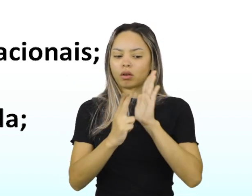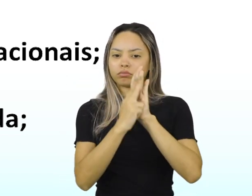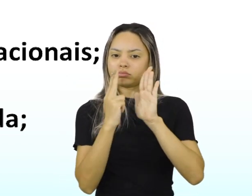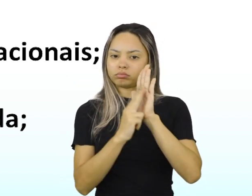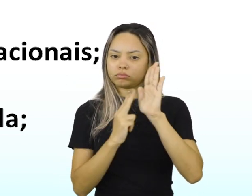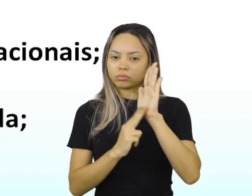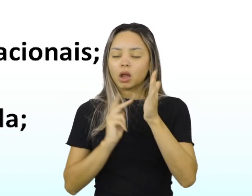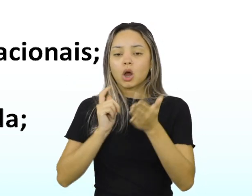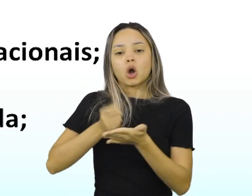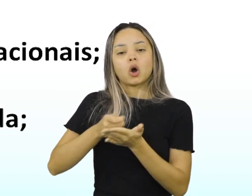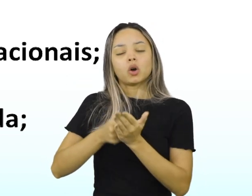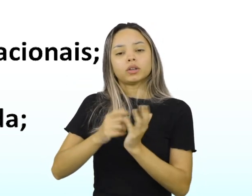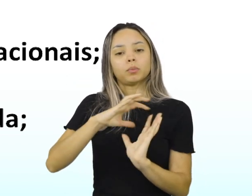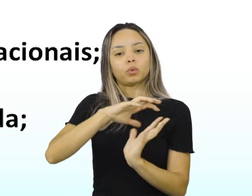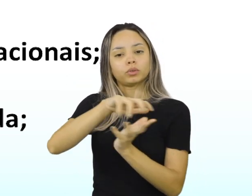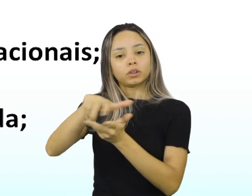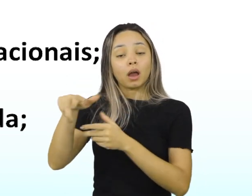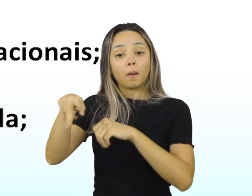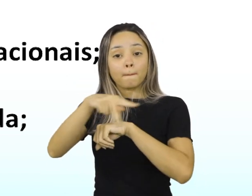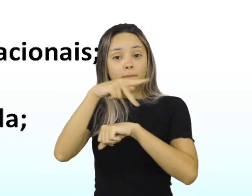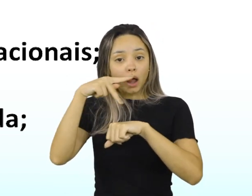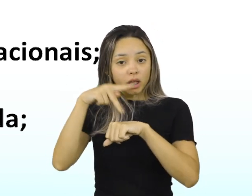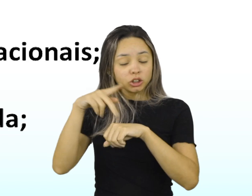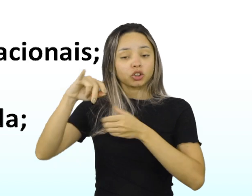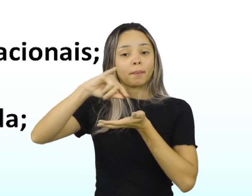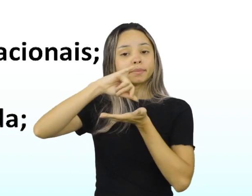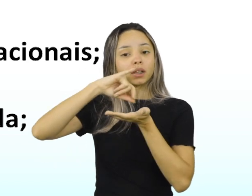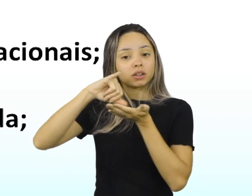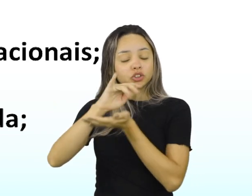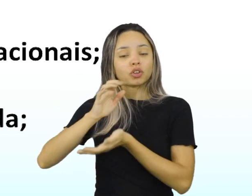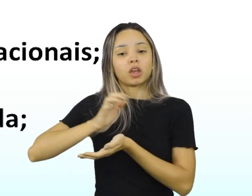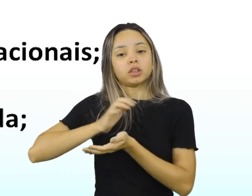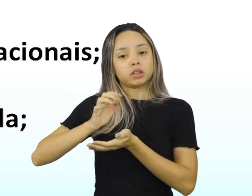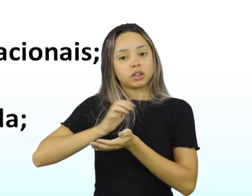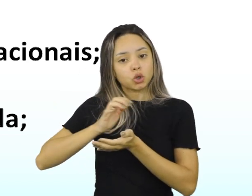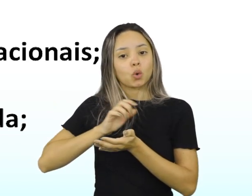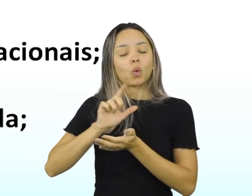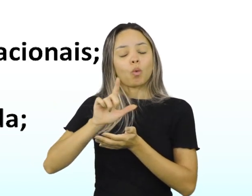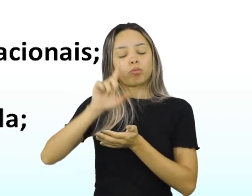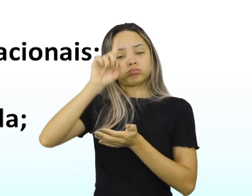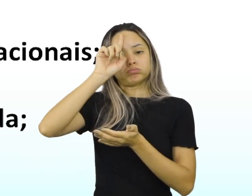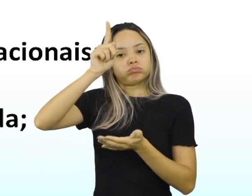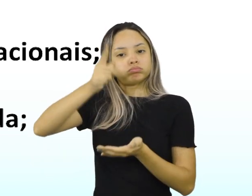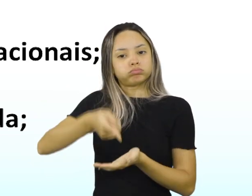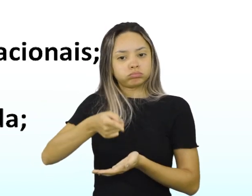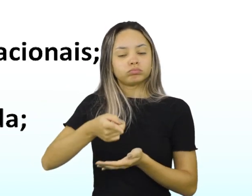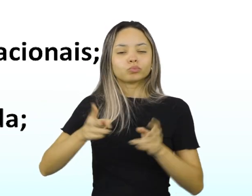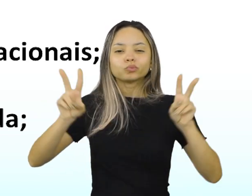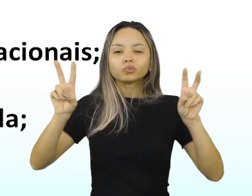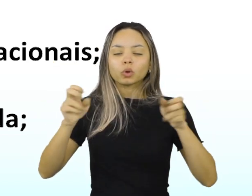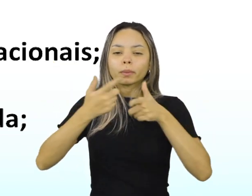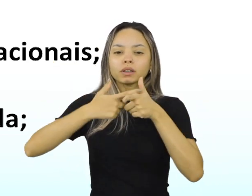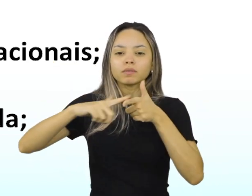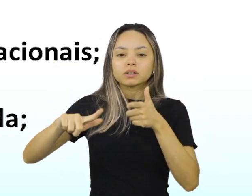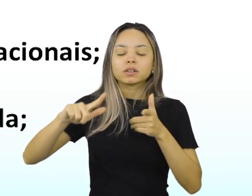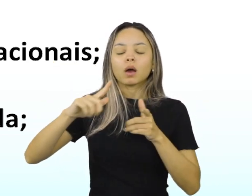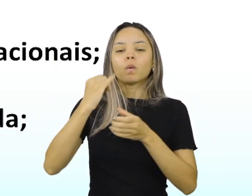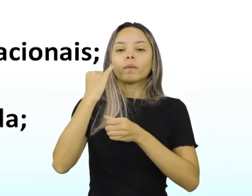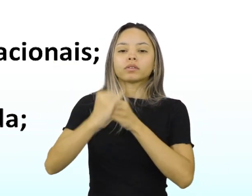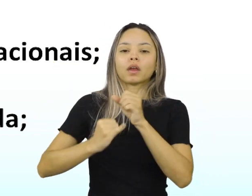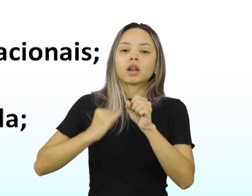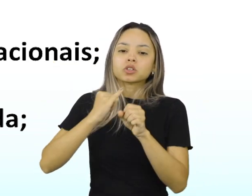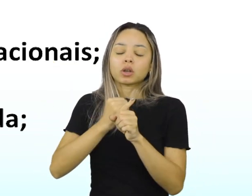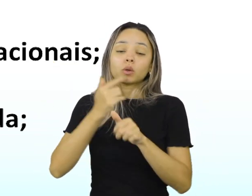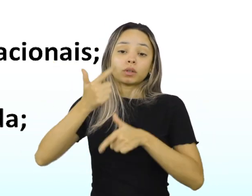ordem mundial, com os países capitalistas ricos desenvolvidos comandando essa nova divisão internacional do